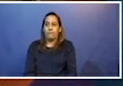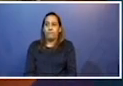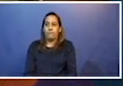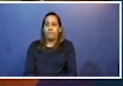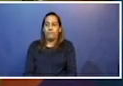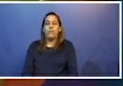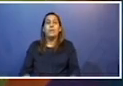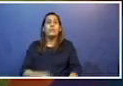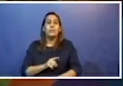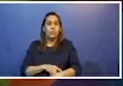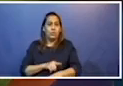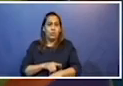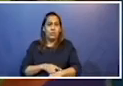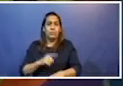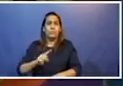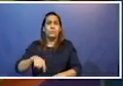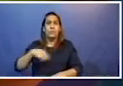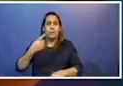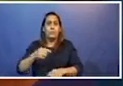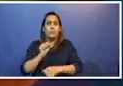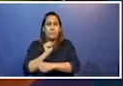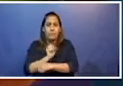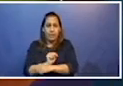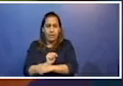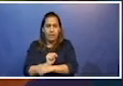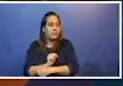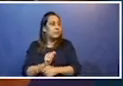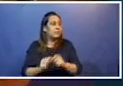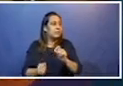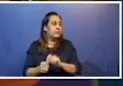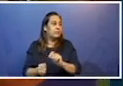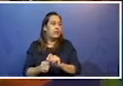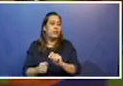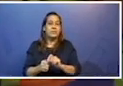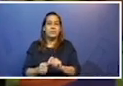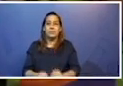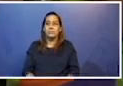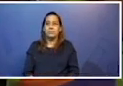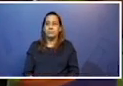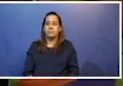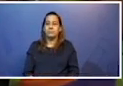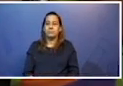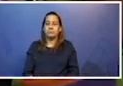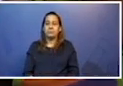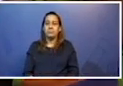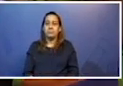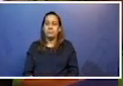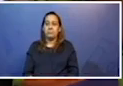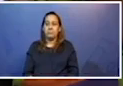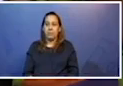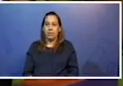Se não der tempo, já sabe. Depois pausa o vídeo ou pega o arquivo.